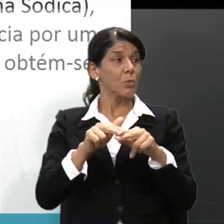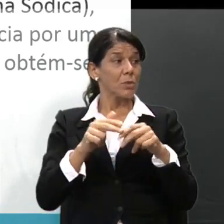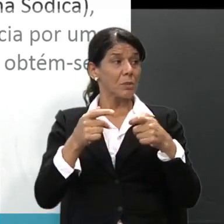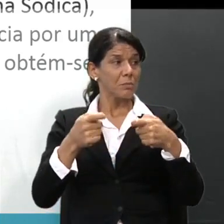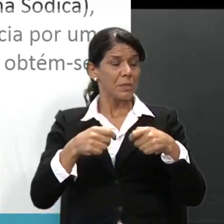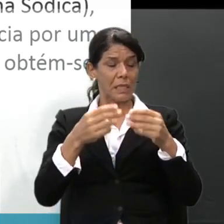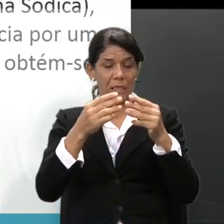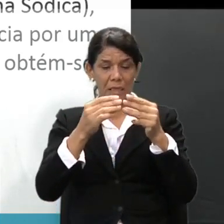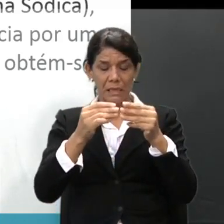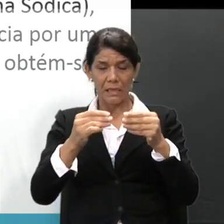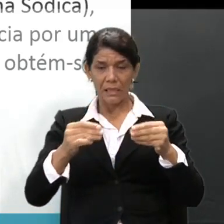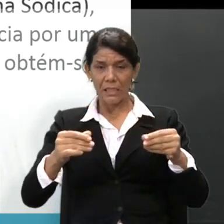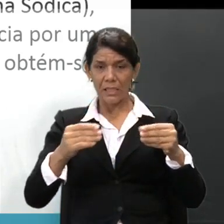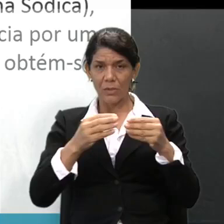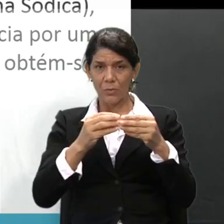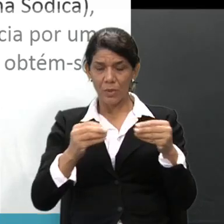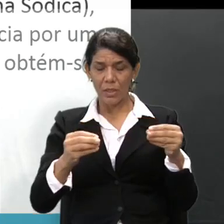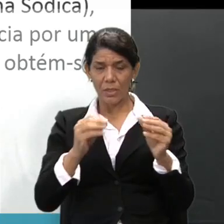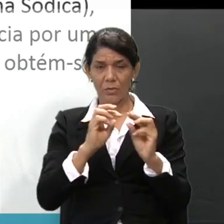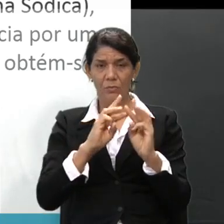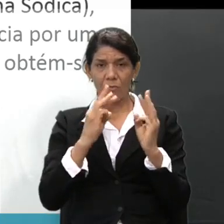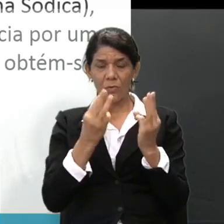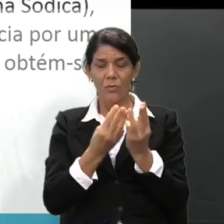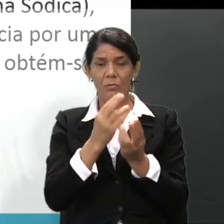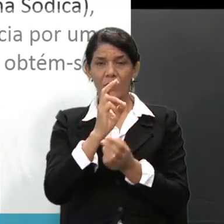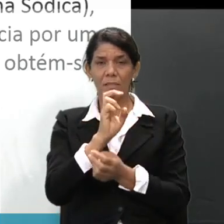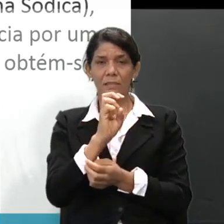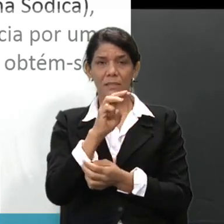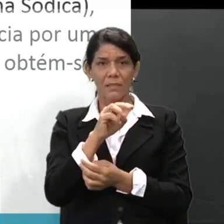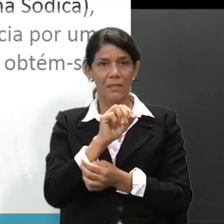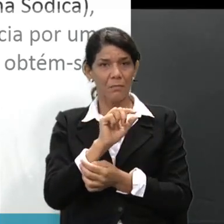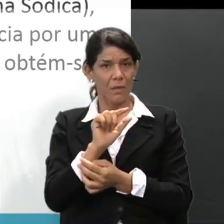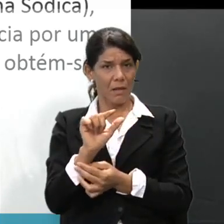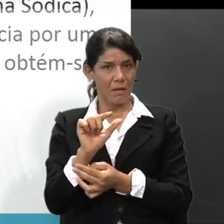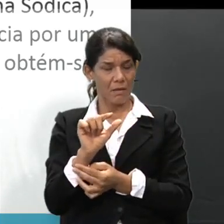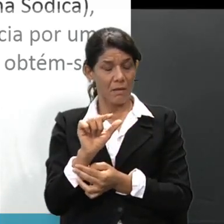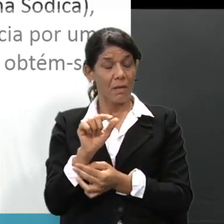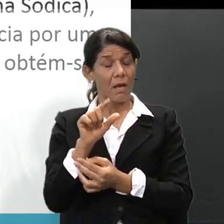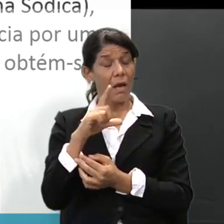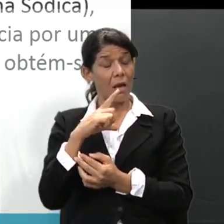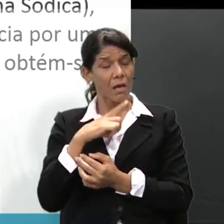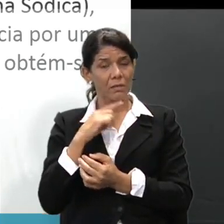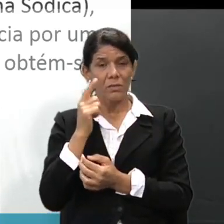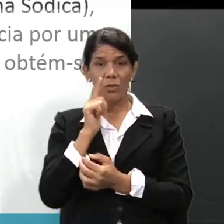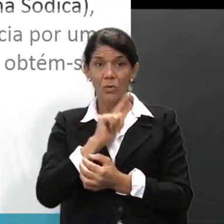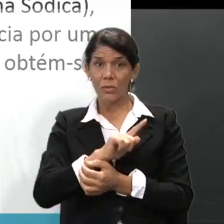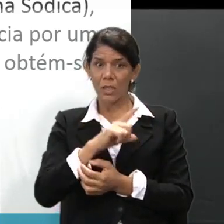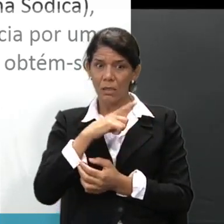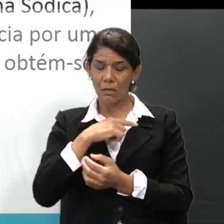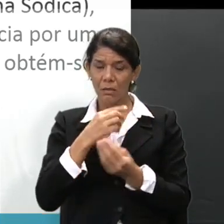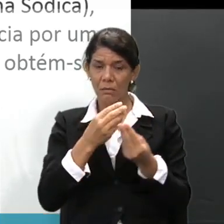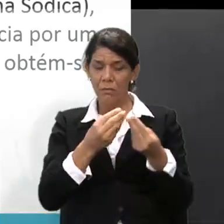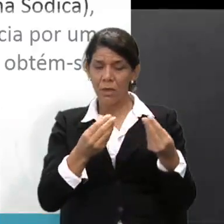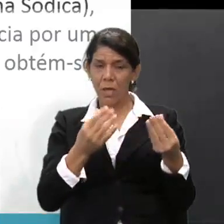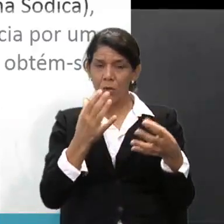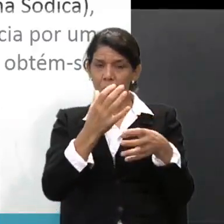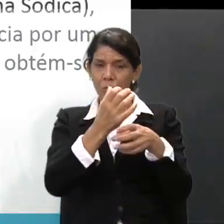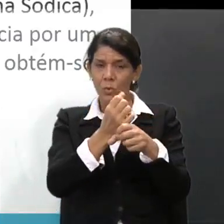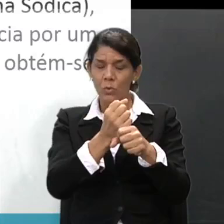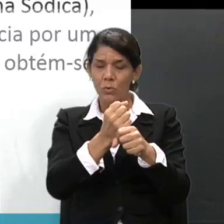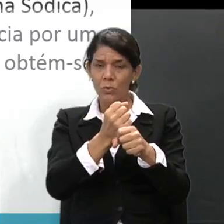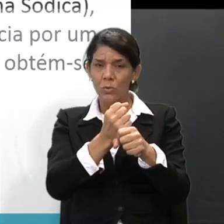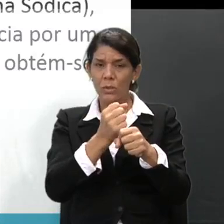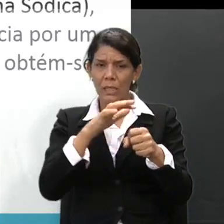deve-se diluir de preferência num volume de 5 ml de solvente. Assim, nós vamos obter uma solução total de